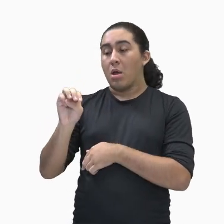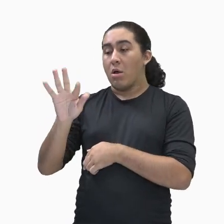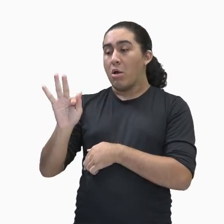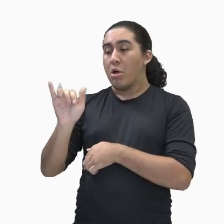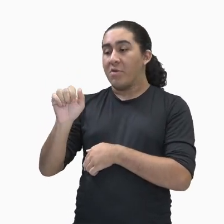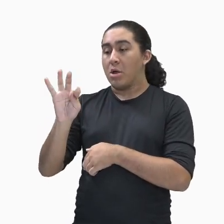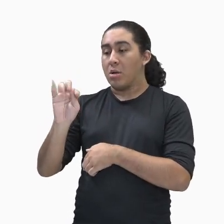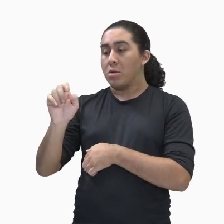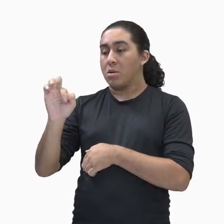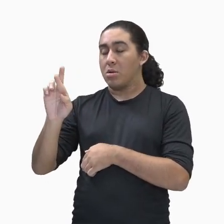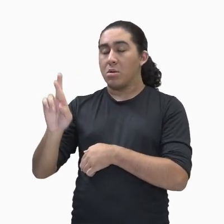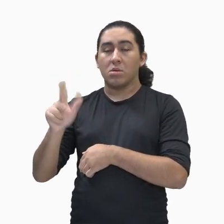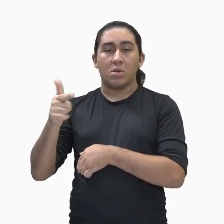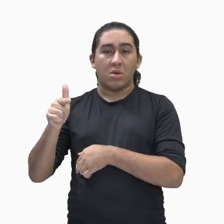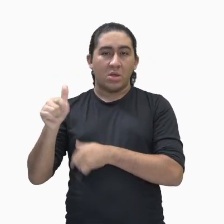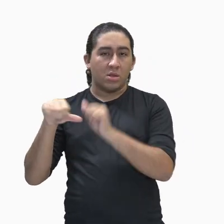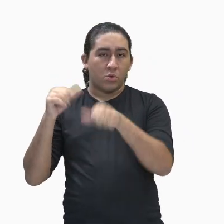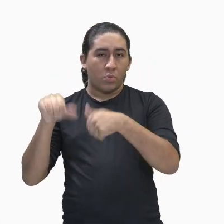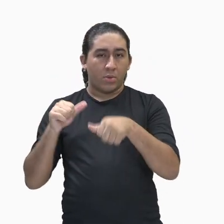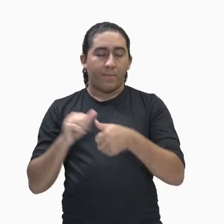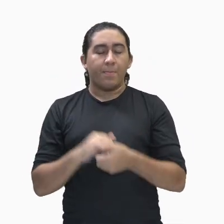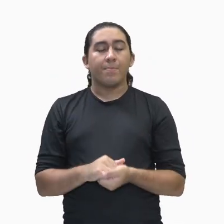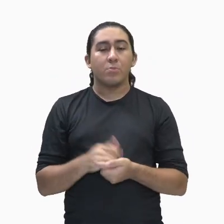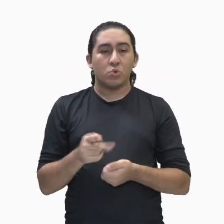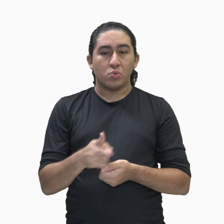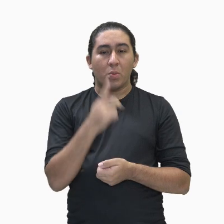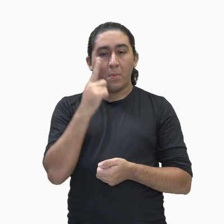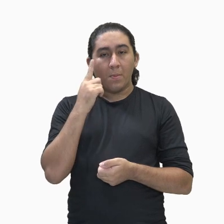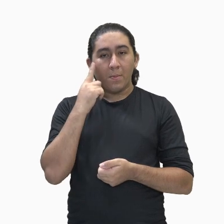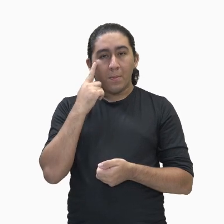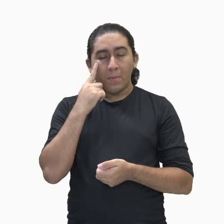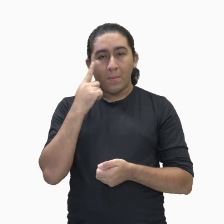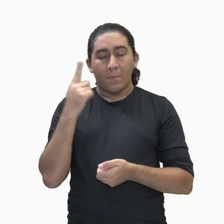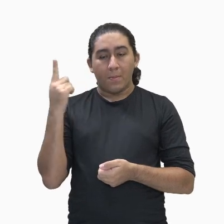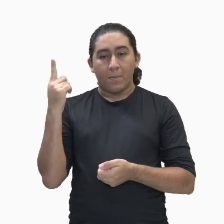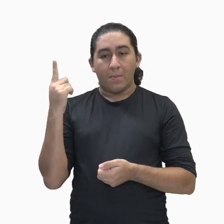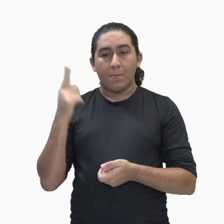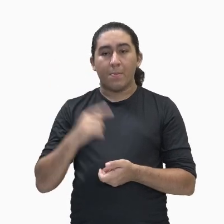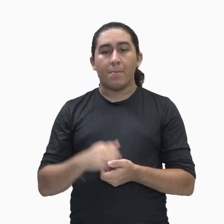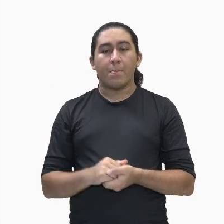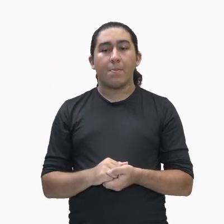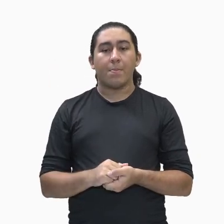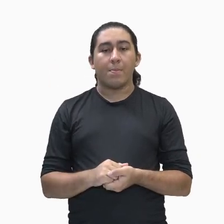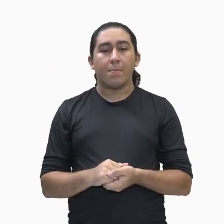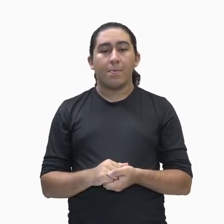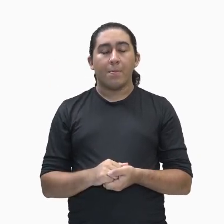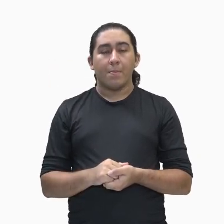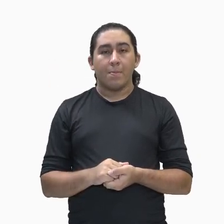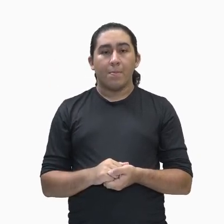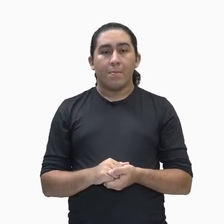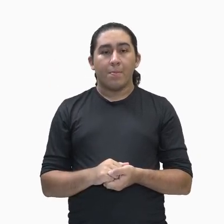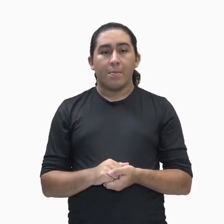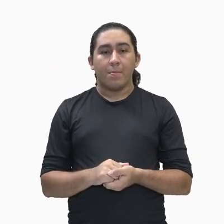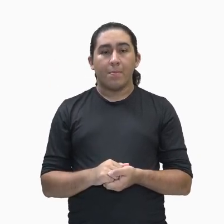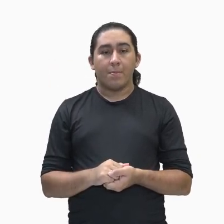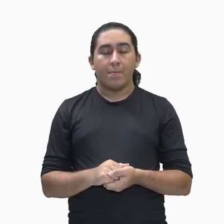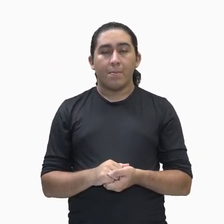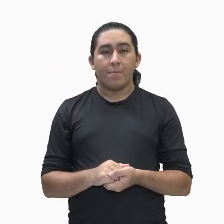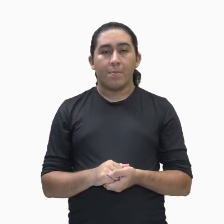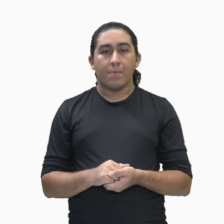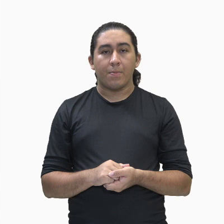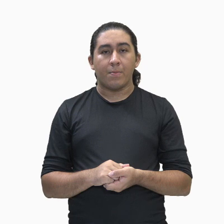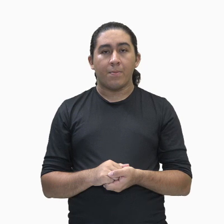stepmother. Pode observar que a palavra mother, father vai sempre aparecendo, né? O que vai mudar vai ser a palavra na frente, né? Vocês